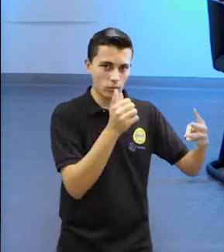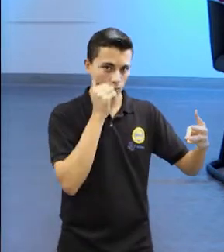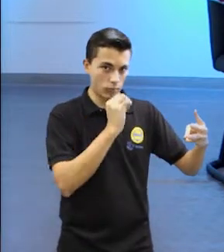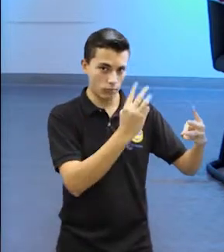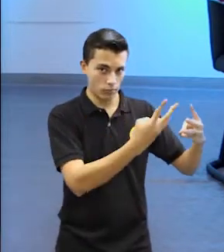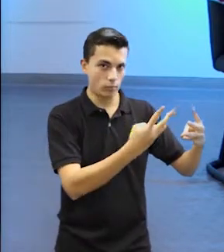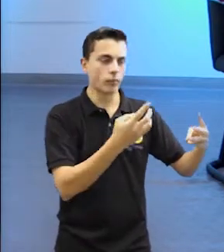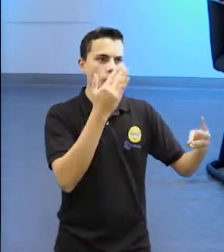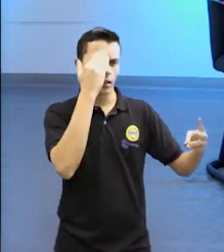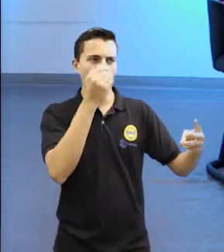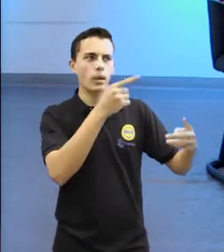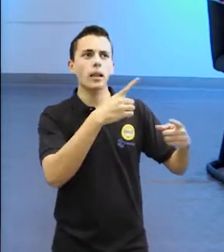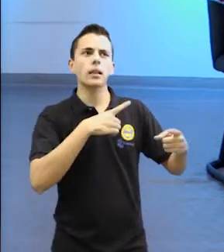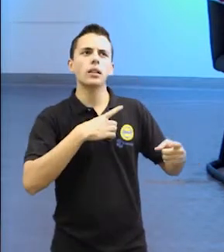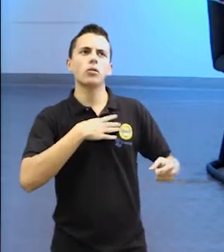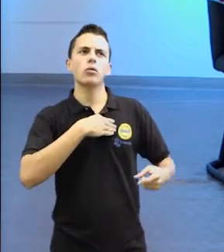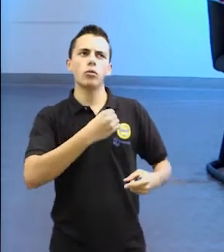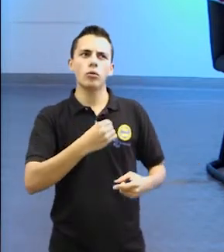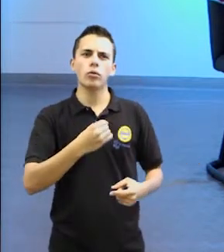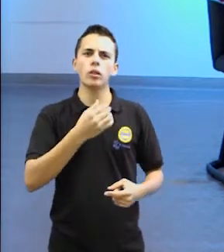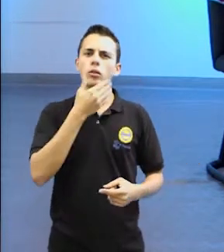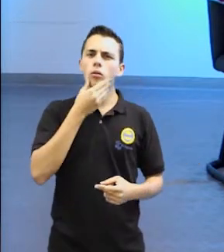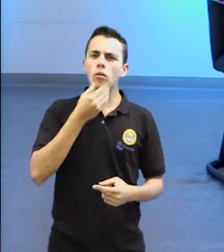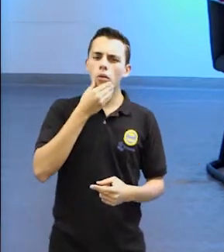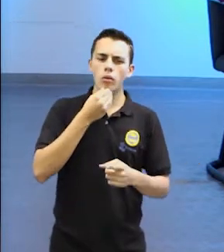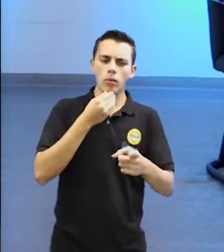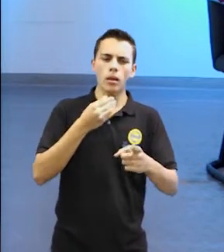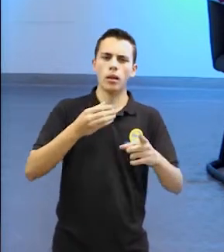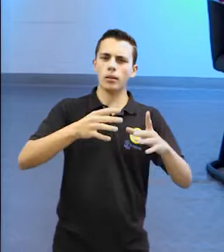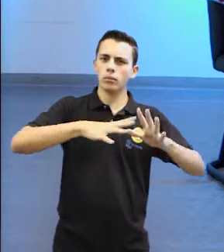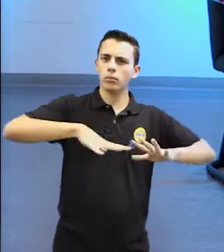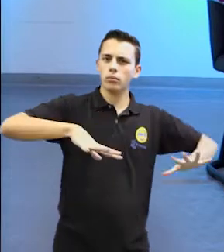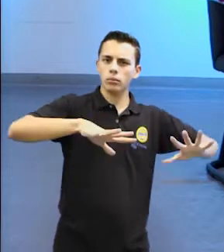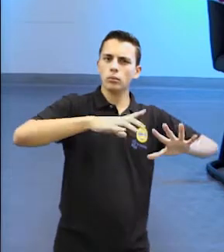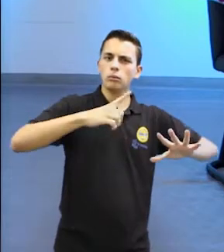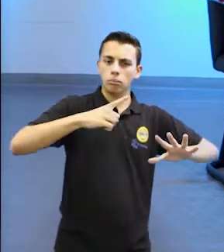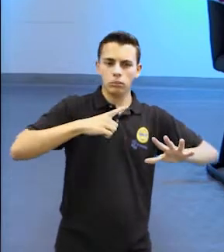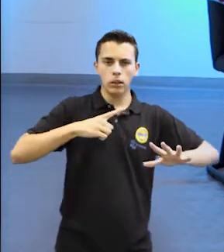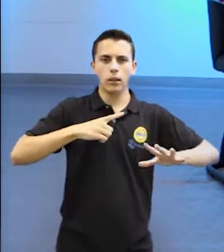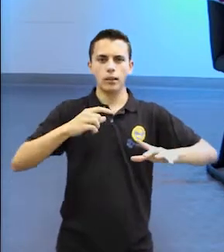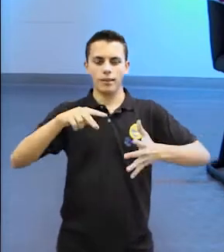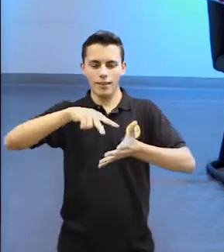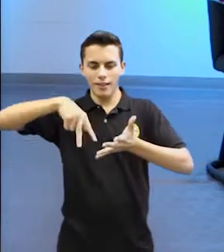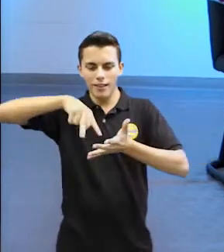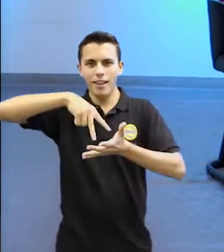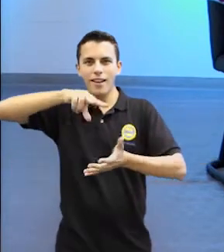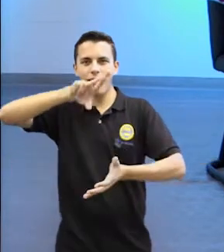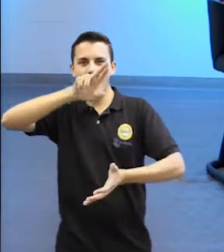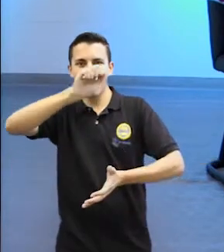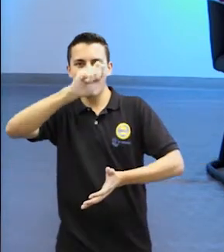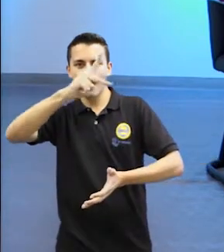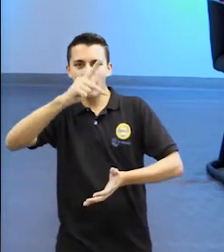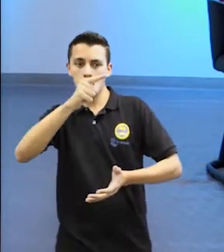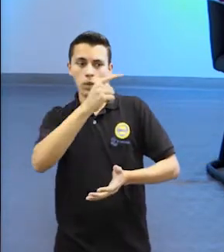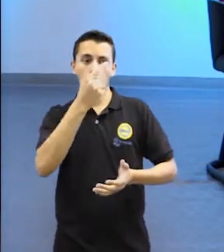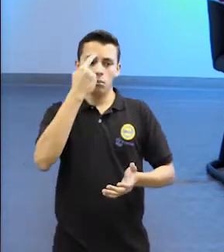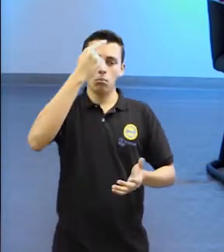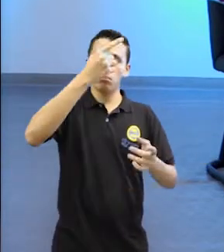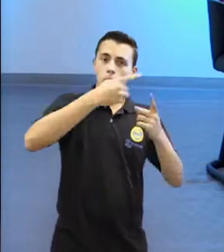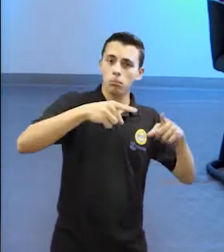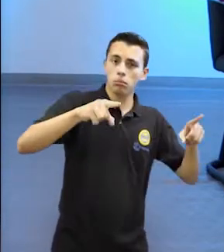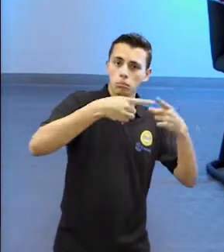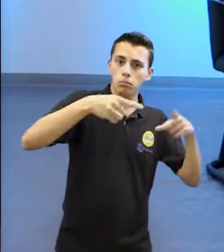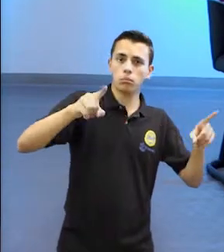E aí a patroa pergunta, seu filho, pede para ele falar comigo, que ele trabalha com música. E aí